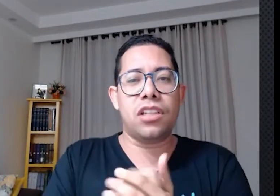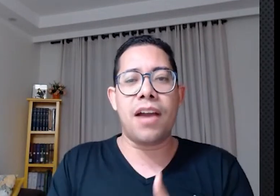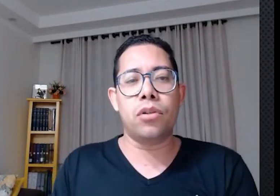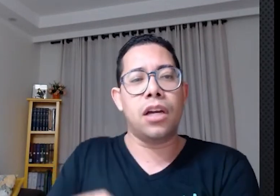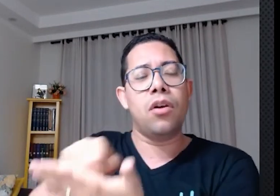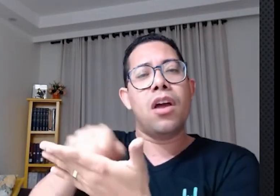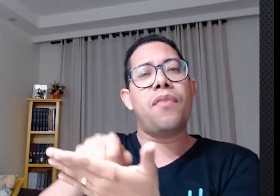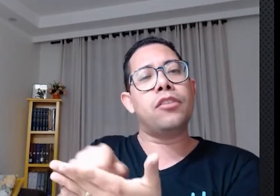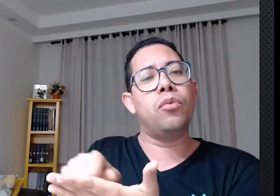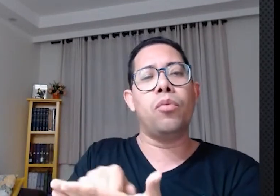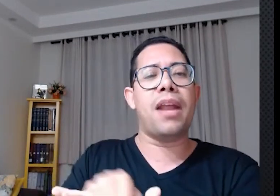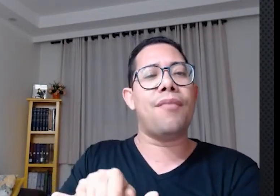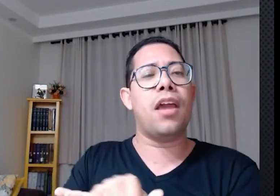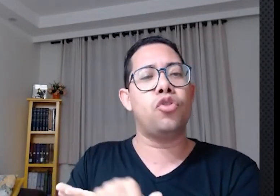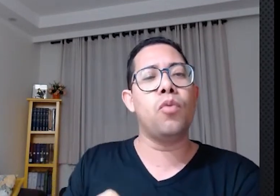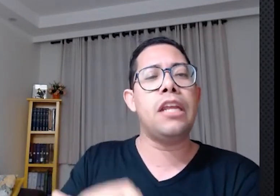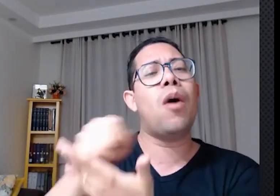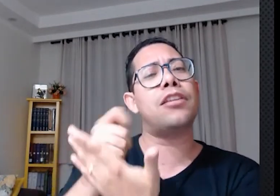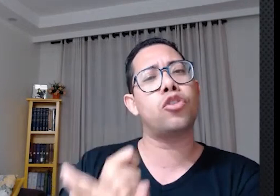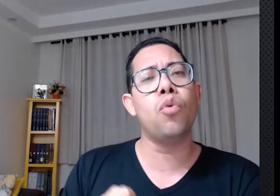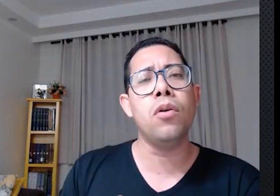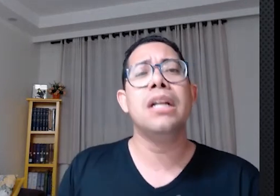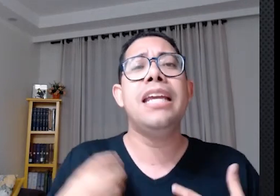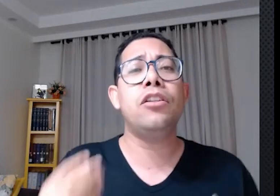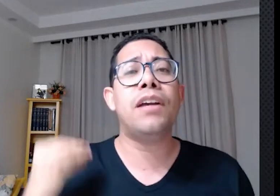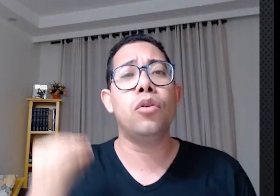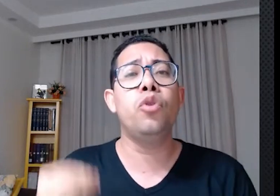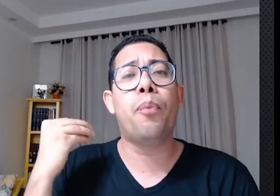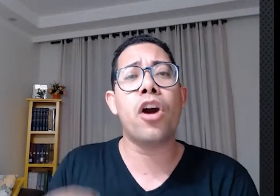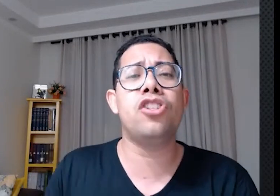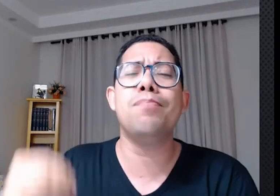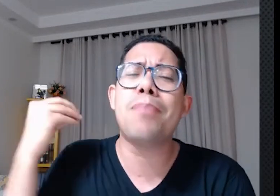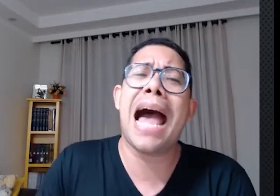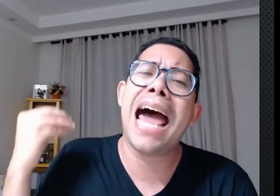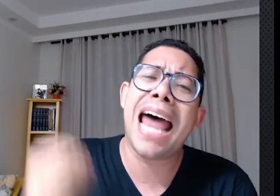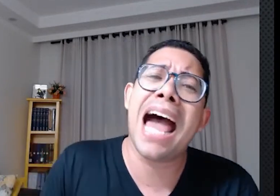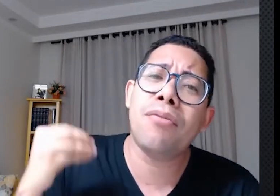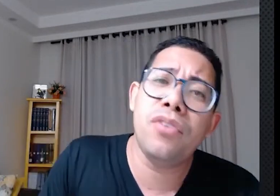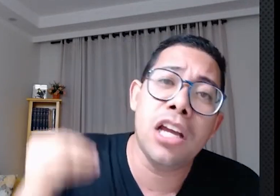Pronto, você já vai anotando, faz um breve resumo ali, um rascunho, e isso vai ser um suporte